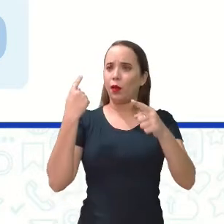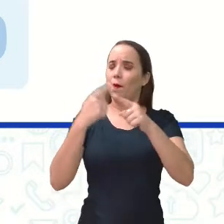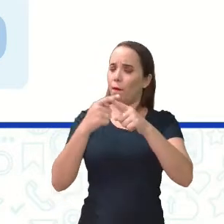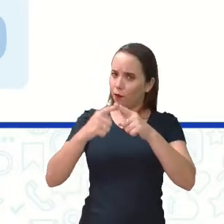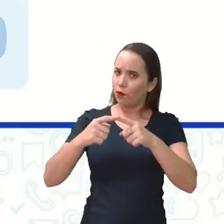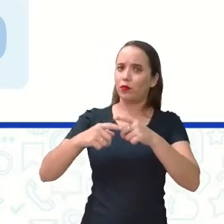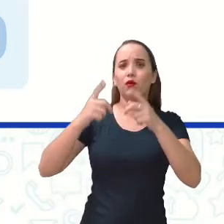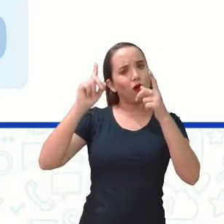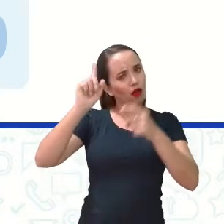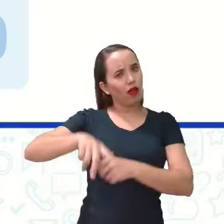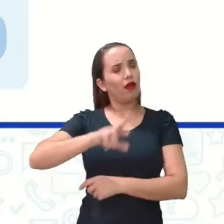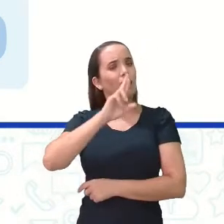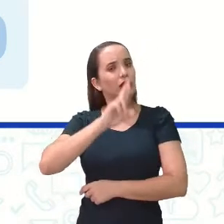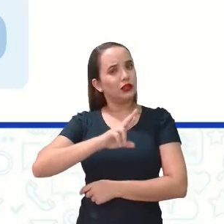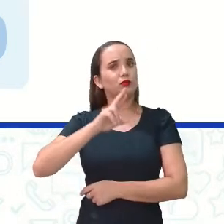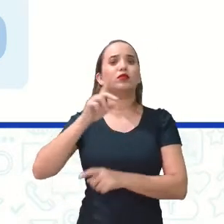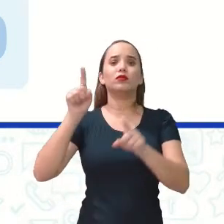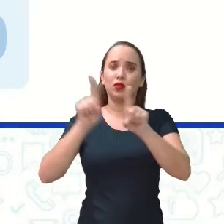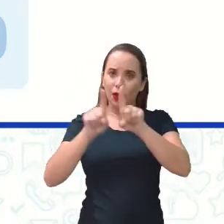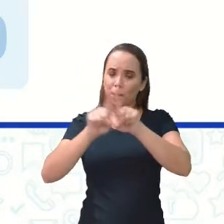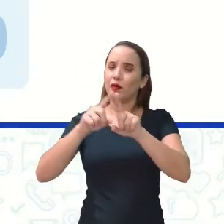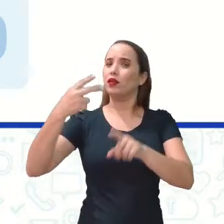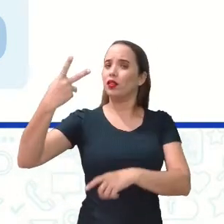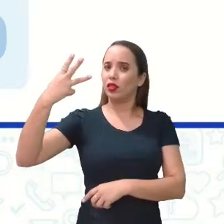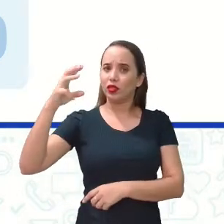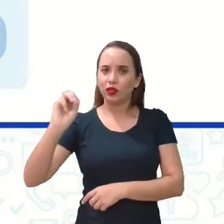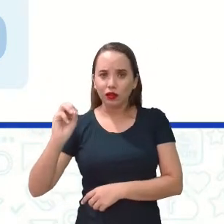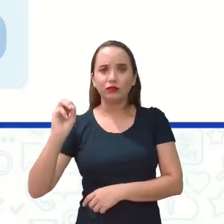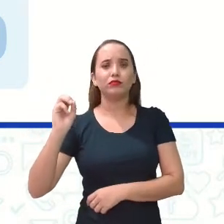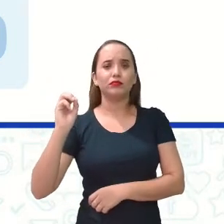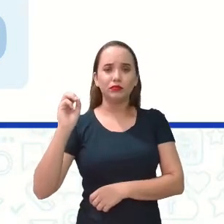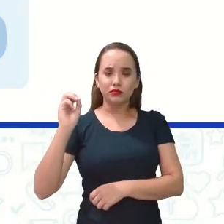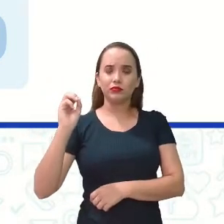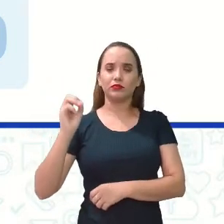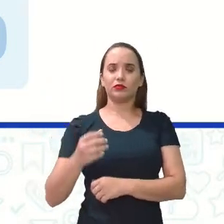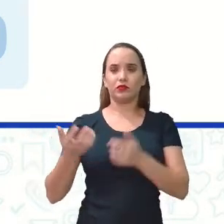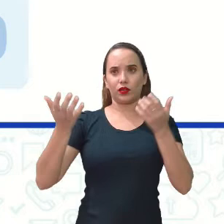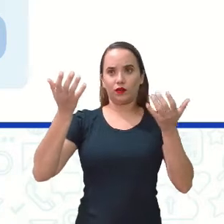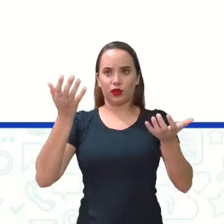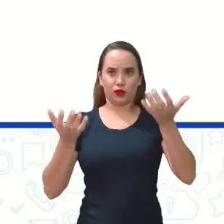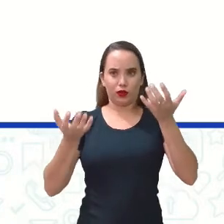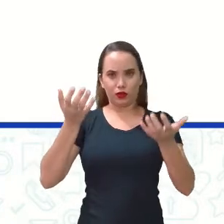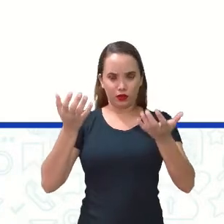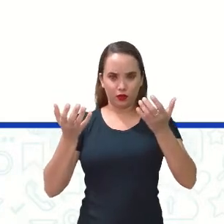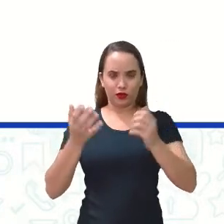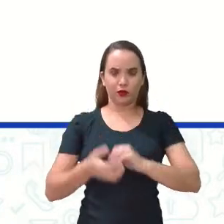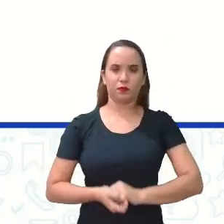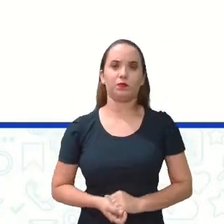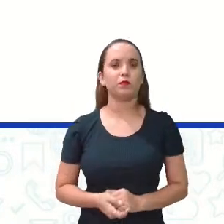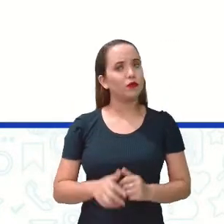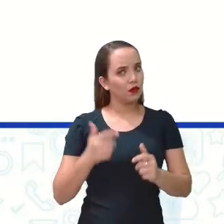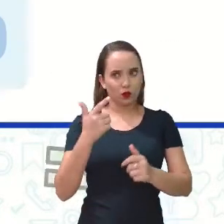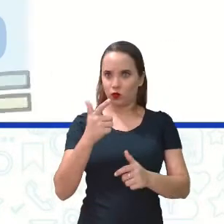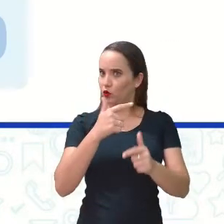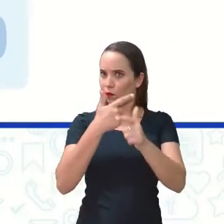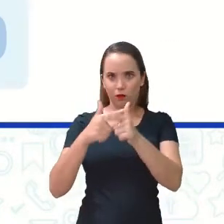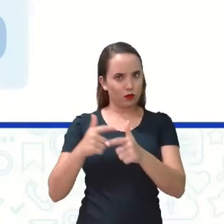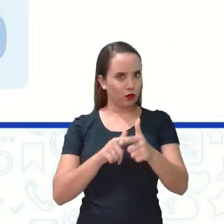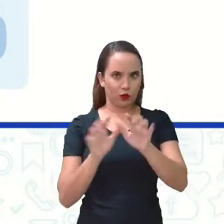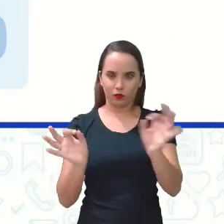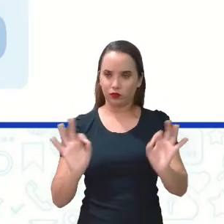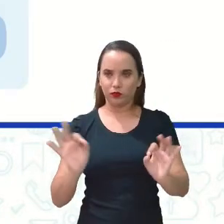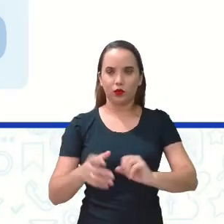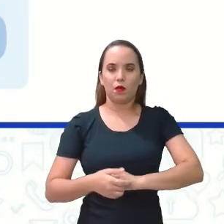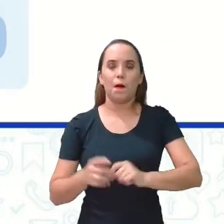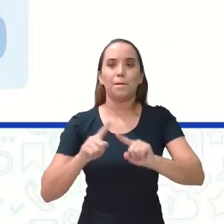de cima? Exatamente, porque 15 mais 15, 30, manteve o equilíbrio da equação sem problema nenhum. Só